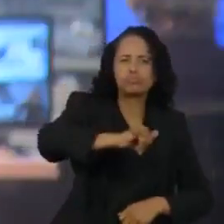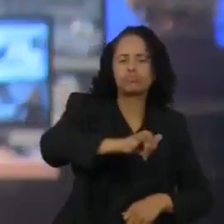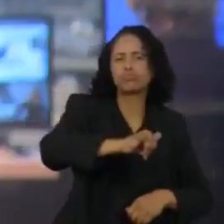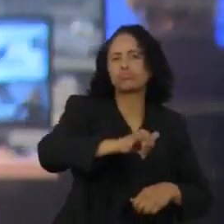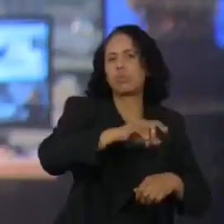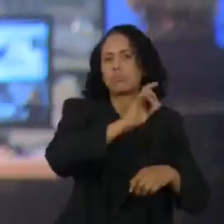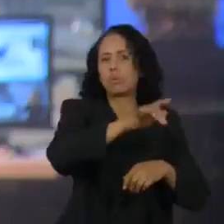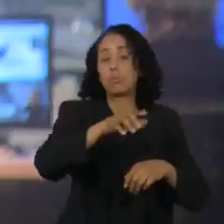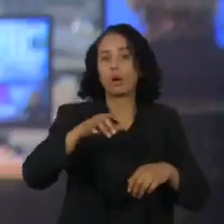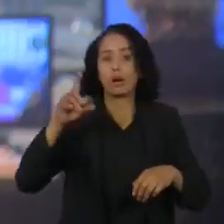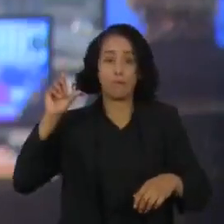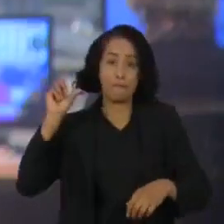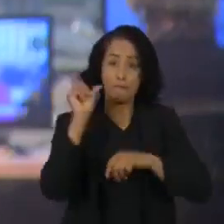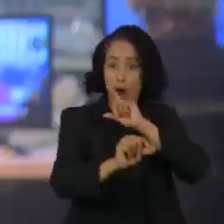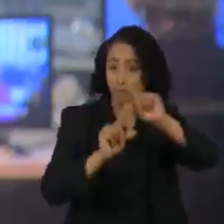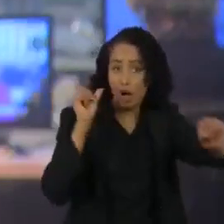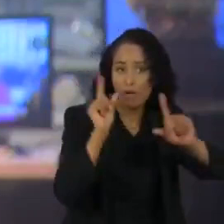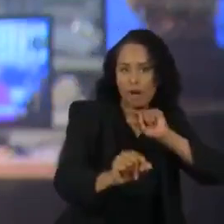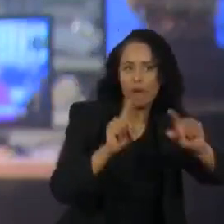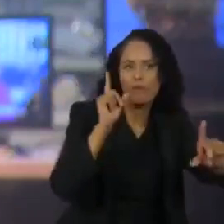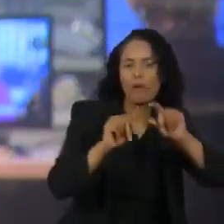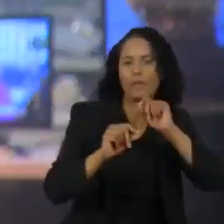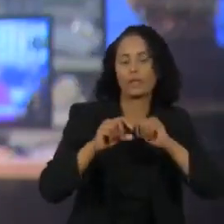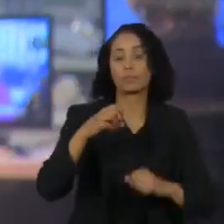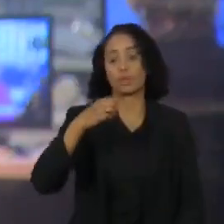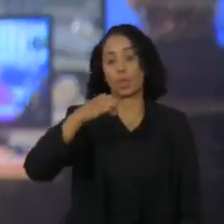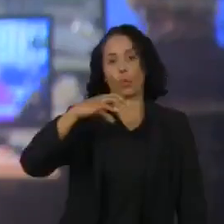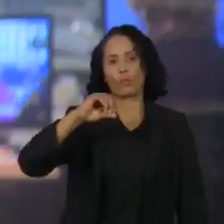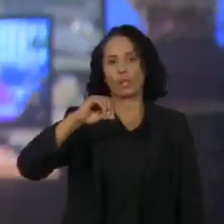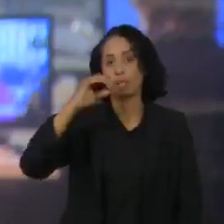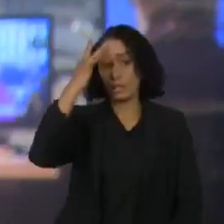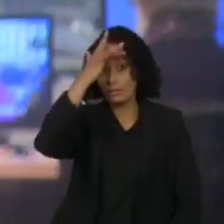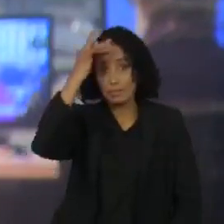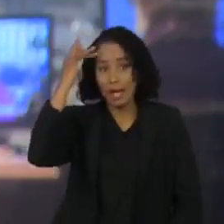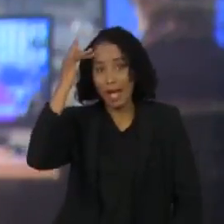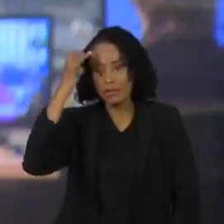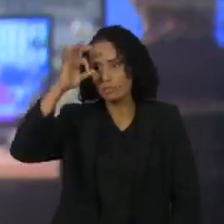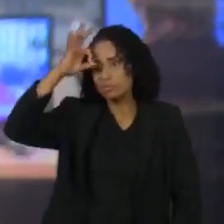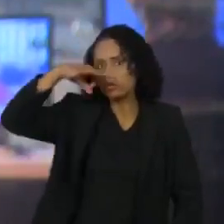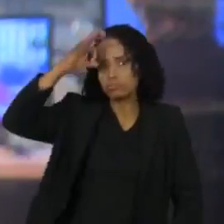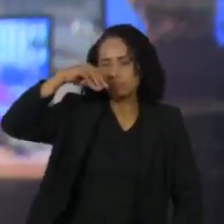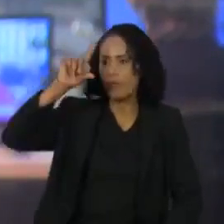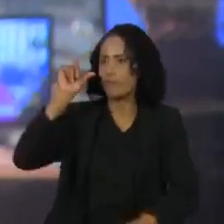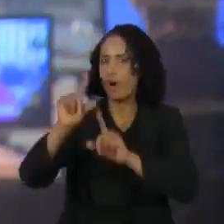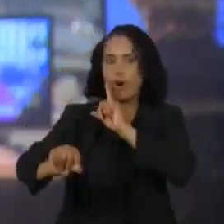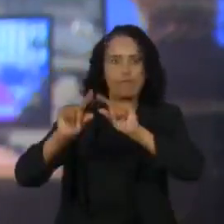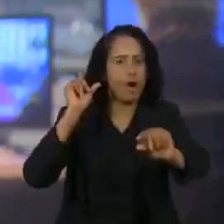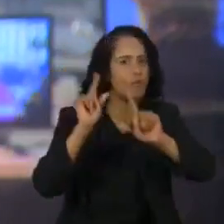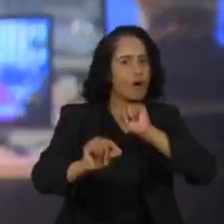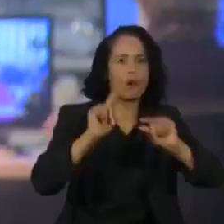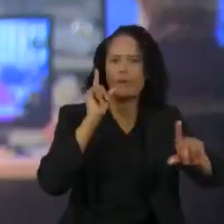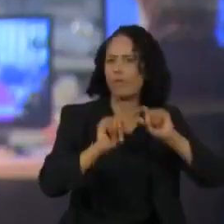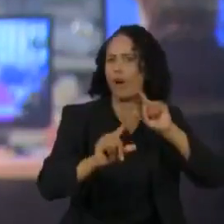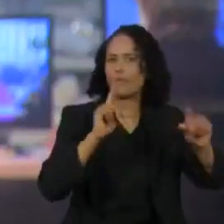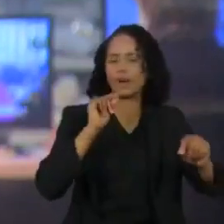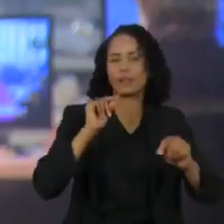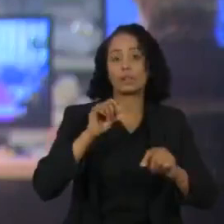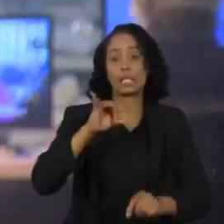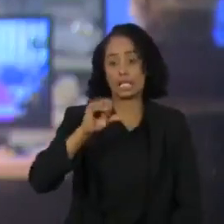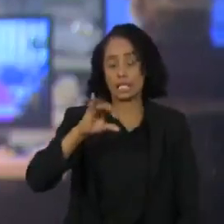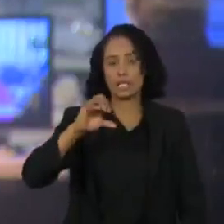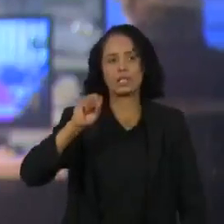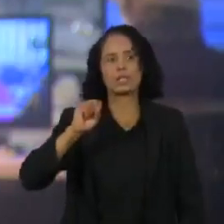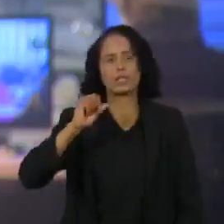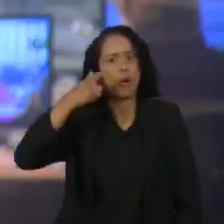passa de 90 o número de afegãos mortos no duplo atentado assumido pelo Isis do Afeganistão ontem